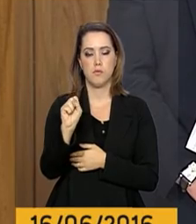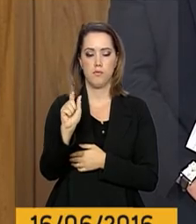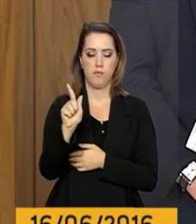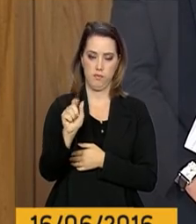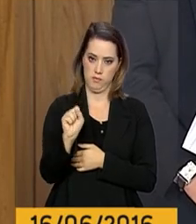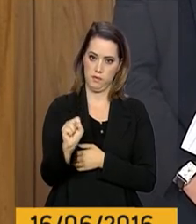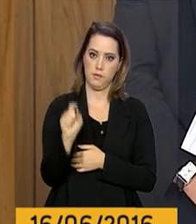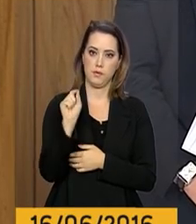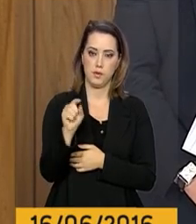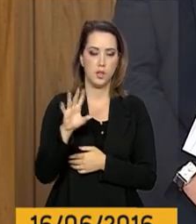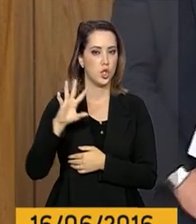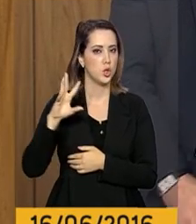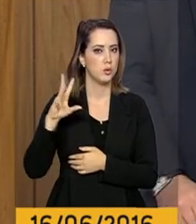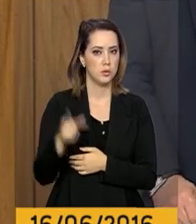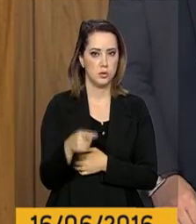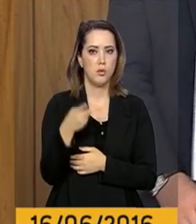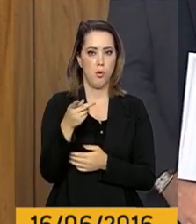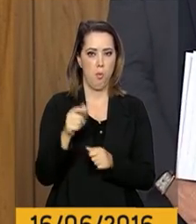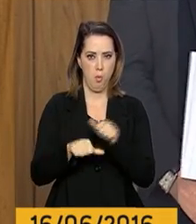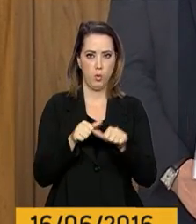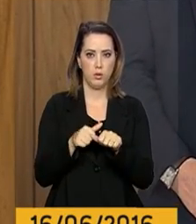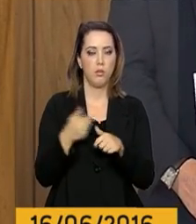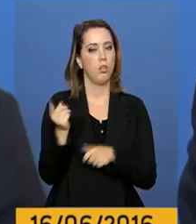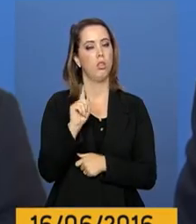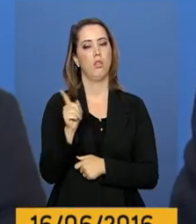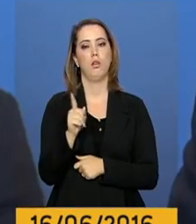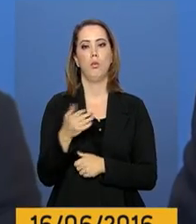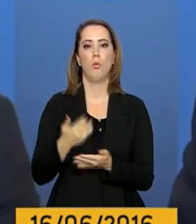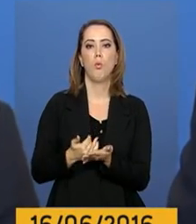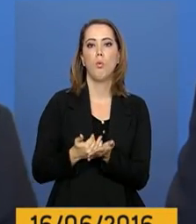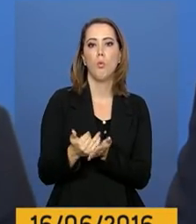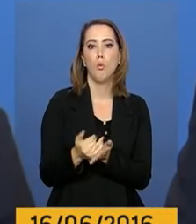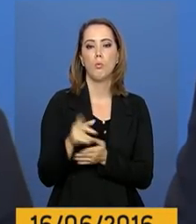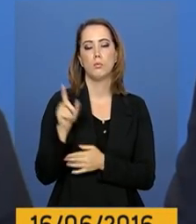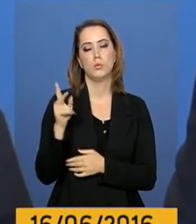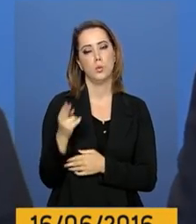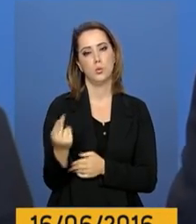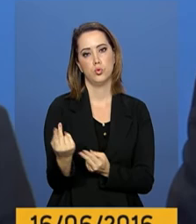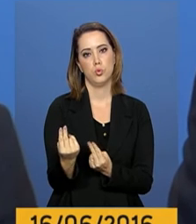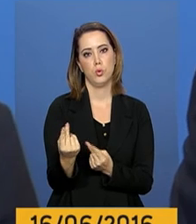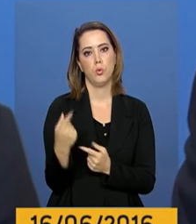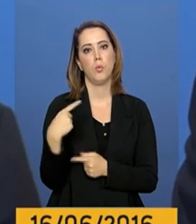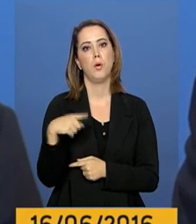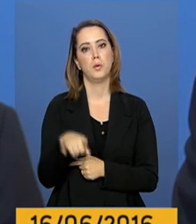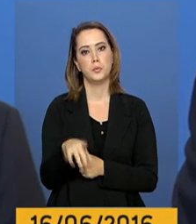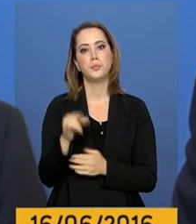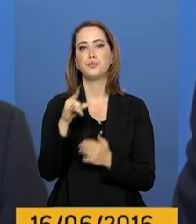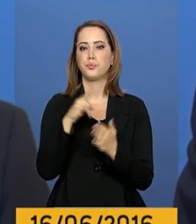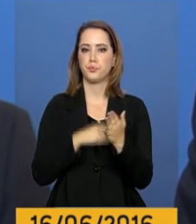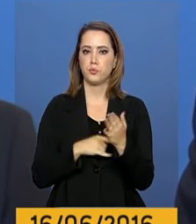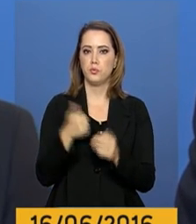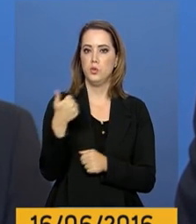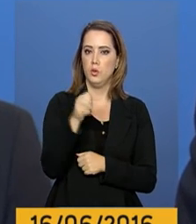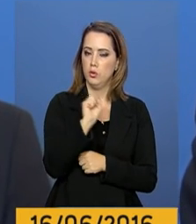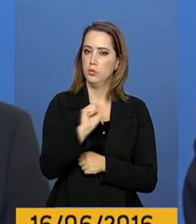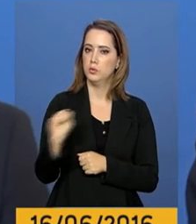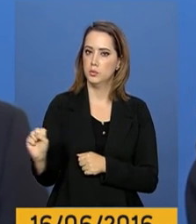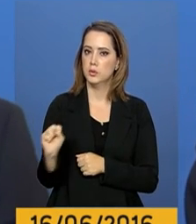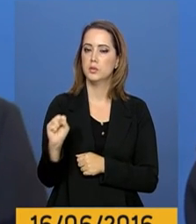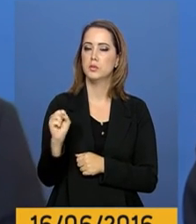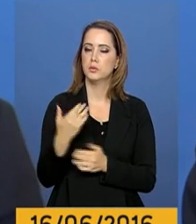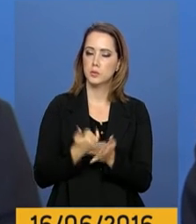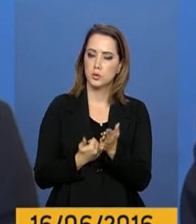as prioridades que foram utilizadas dentro do edital publicado para o primeiro semestre